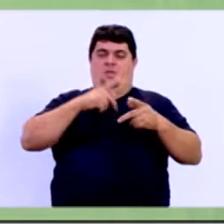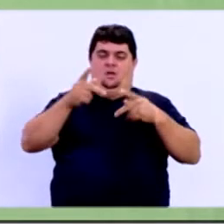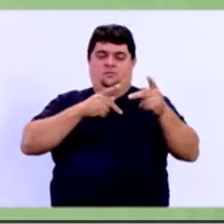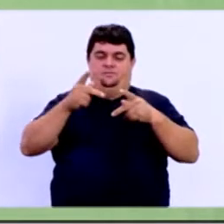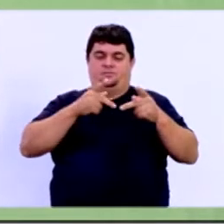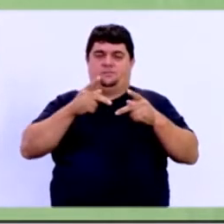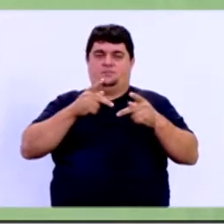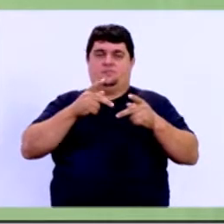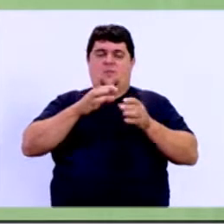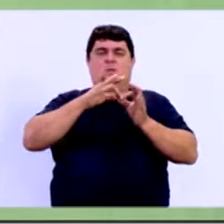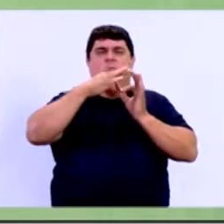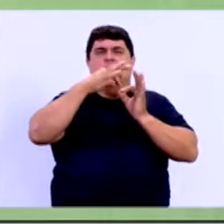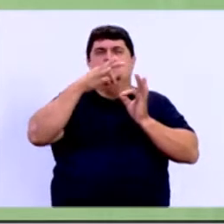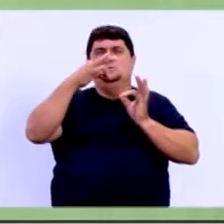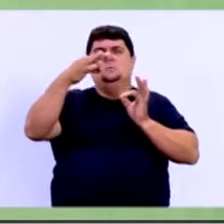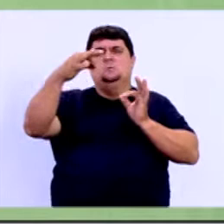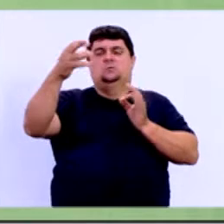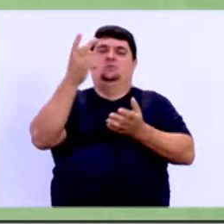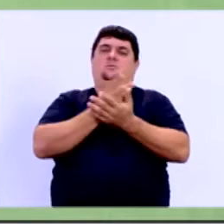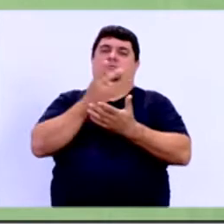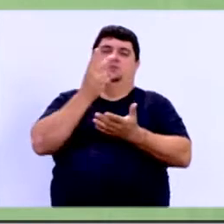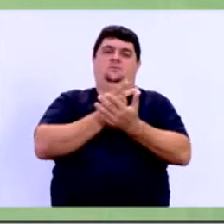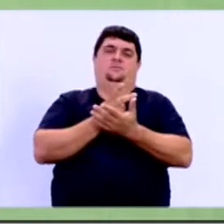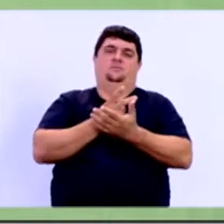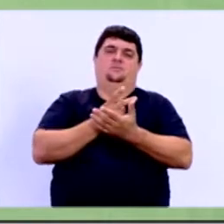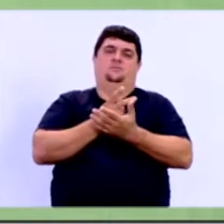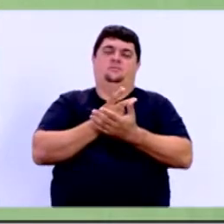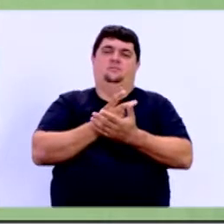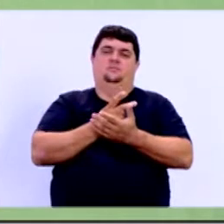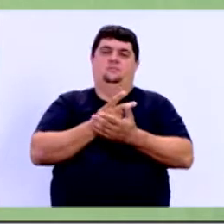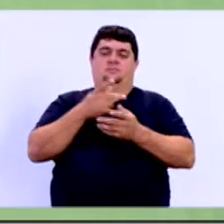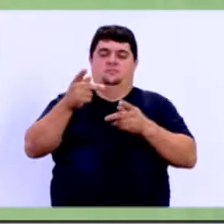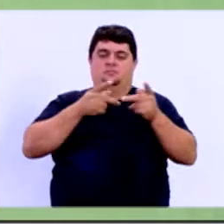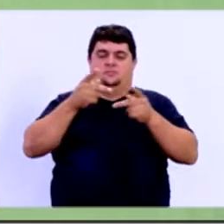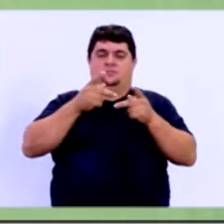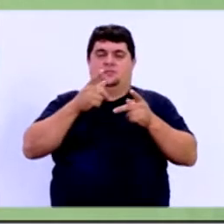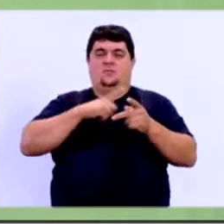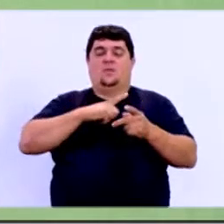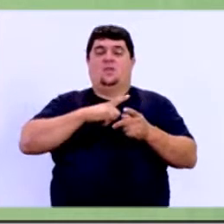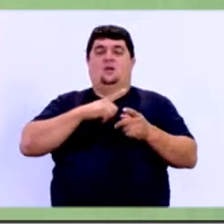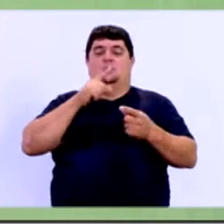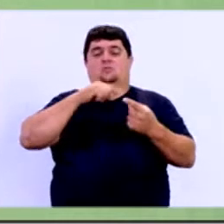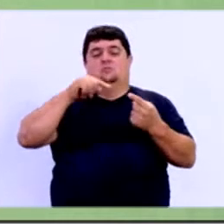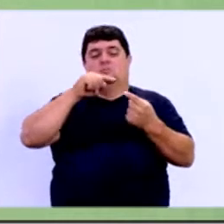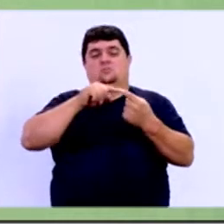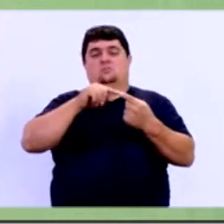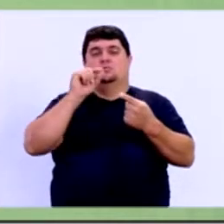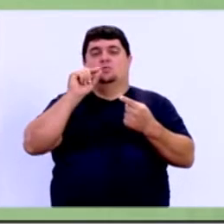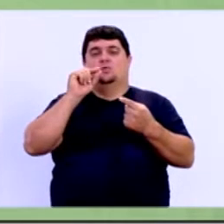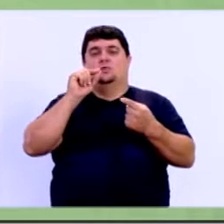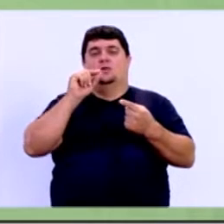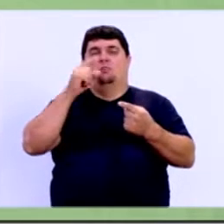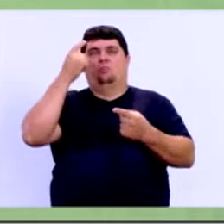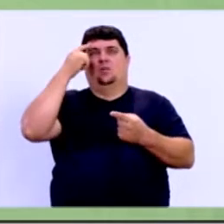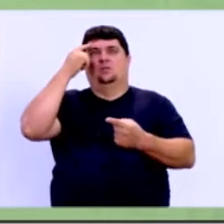planejamento de longo prazo, né? Esse planejamento, ele visa cenários futuros, né?